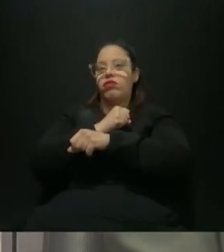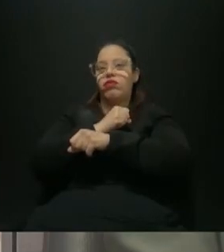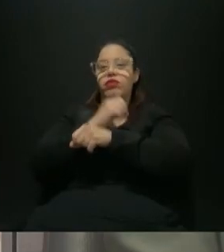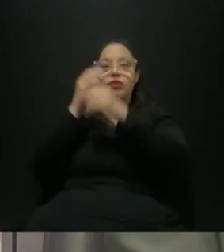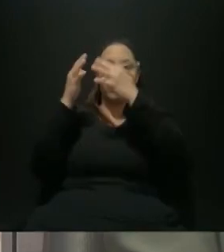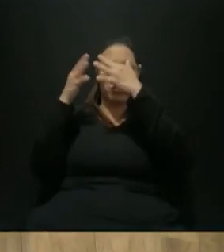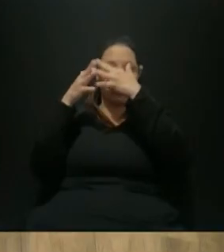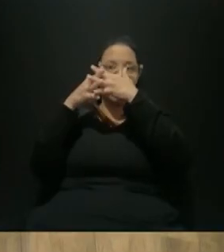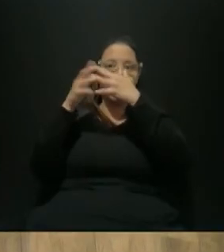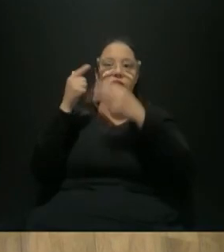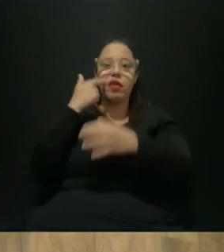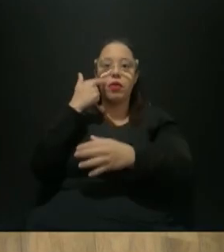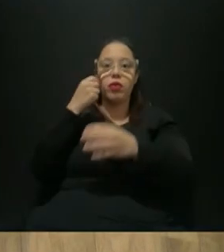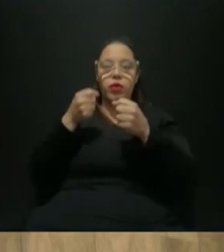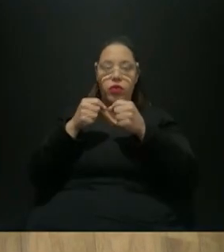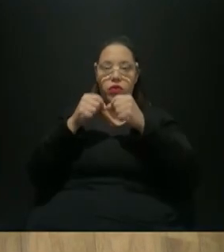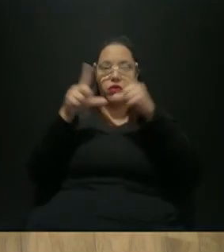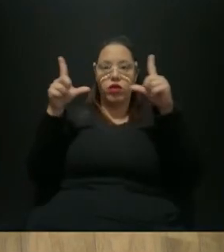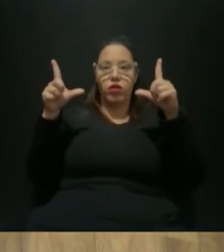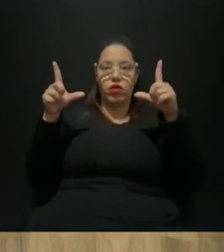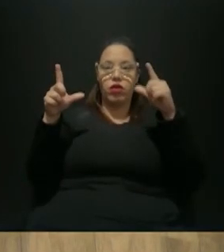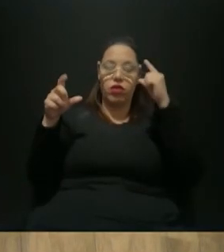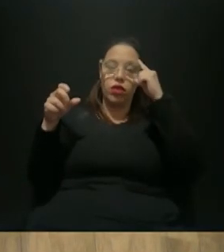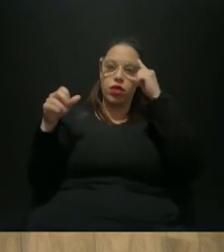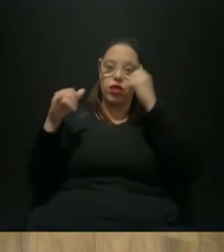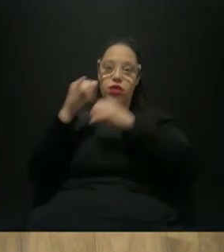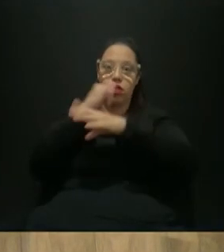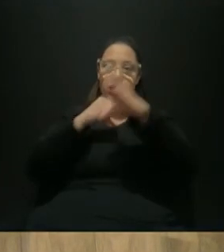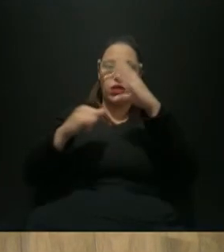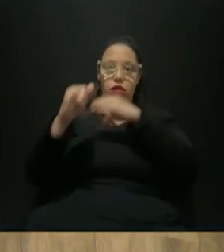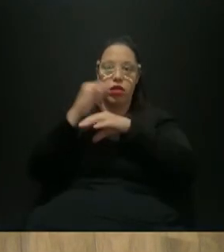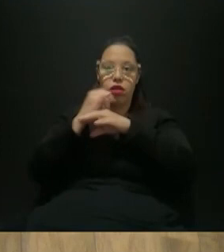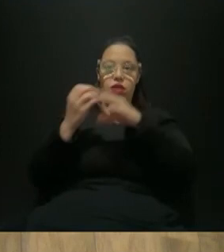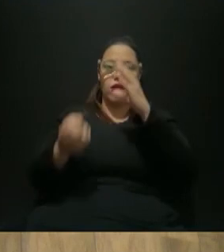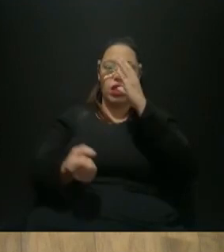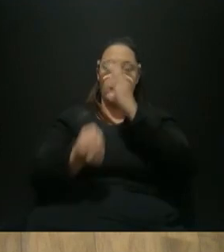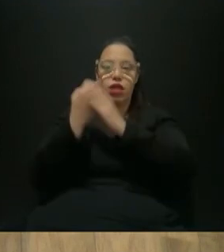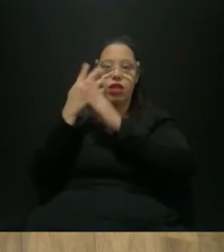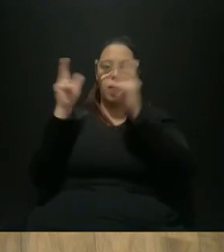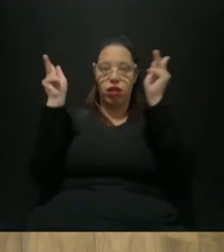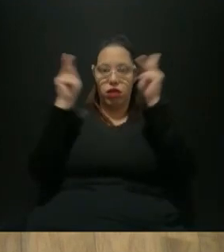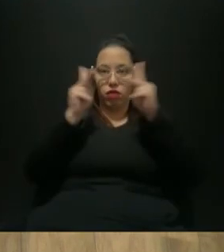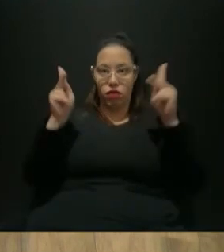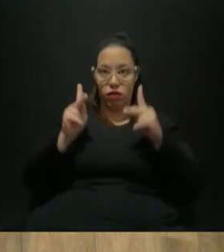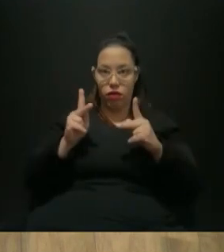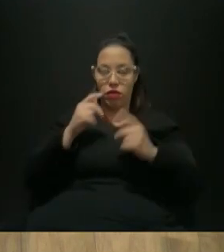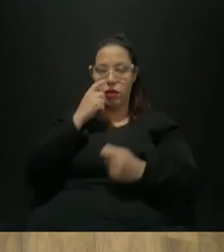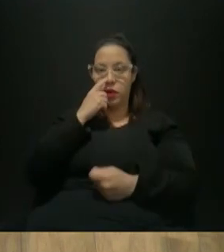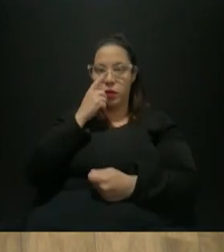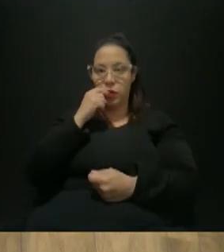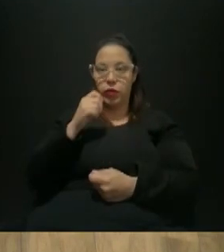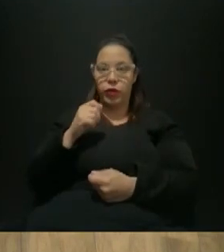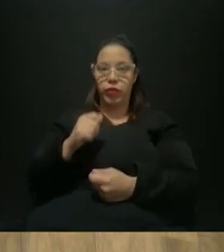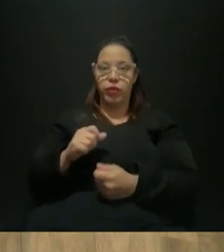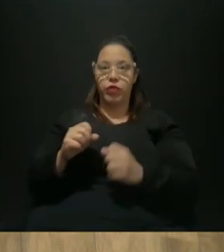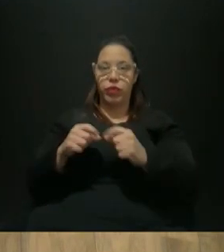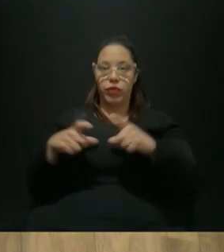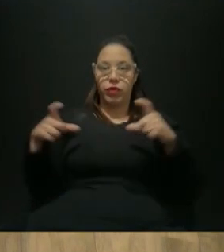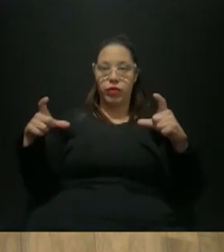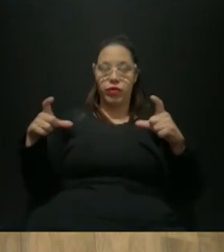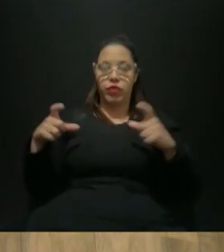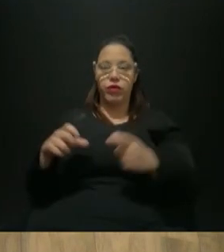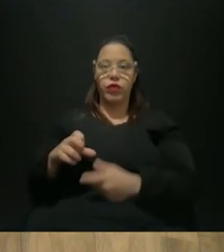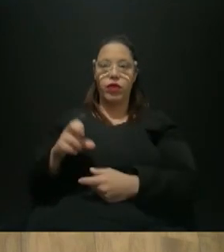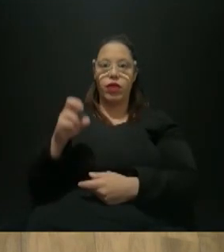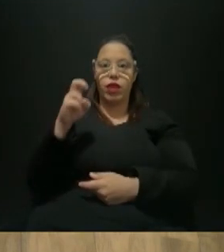eu abri no YouTube, o Cria na Paz. O geral, o grande, ele tem 58 minutos